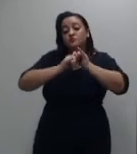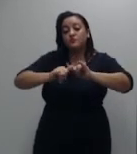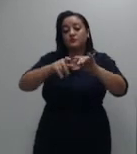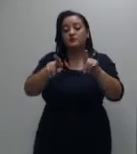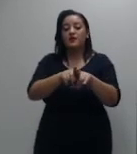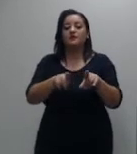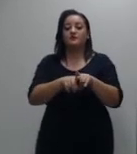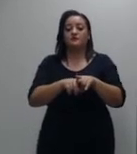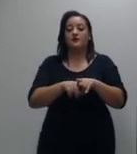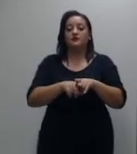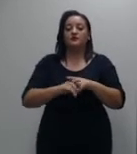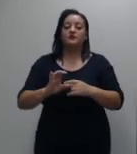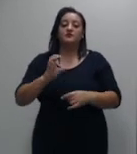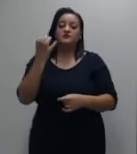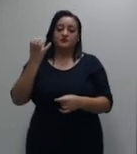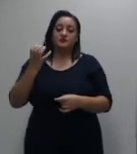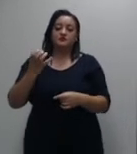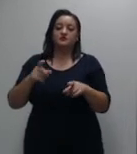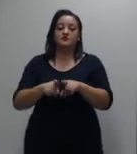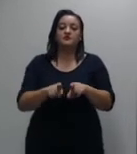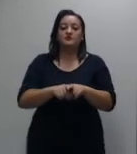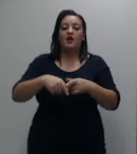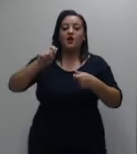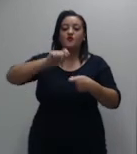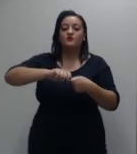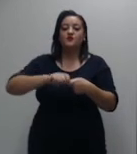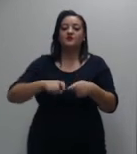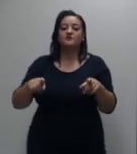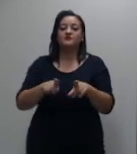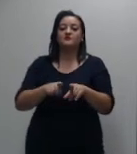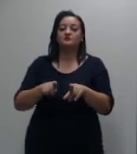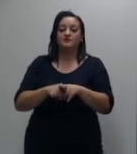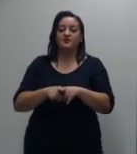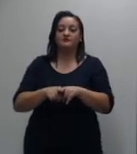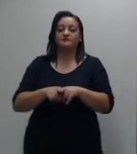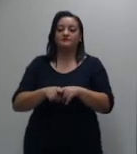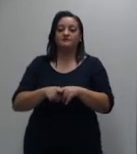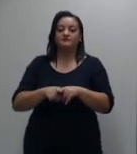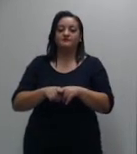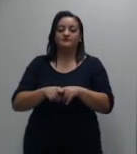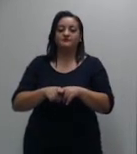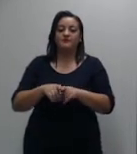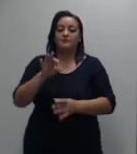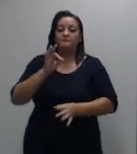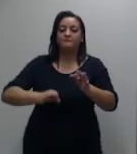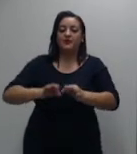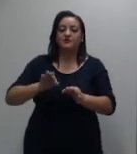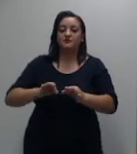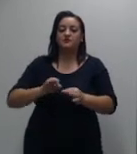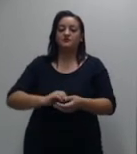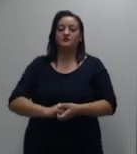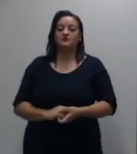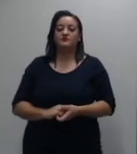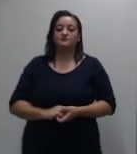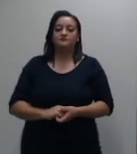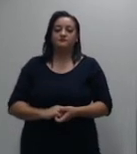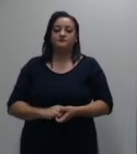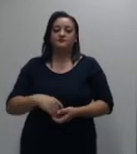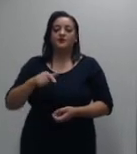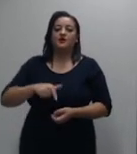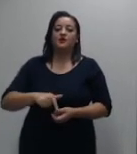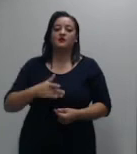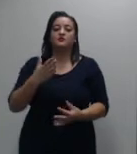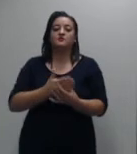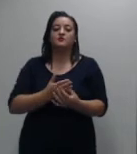e nas decisões que foram proferidas pela justiça da Vila fez essa ação